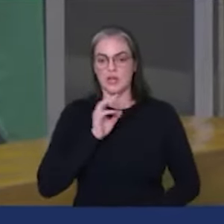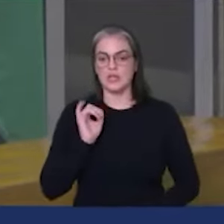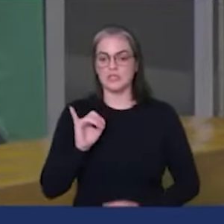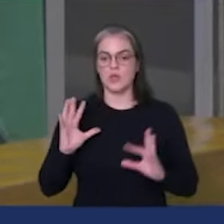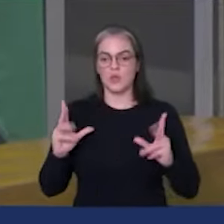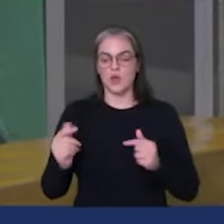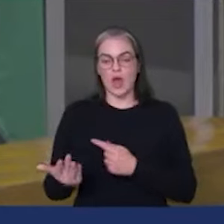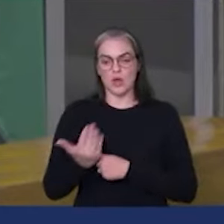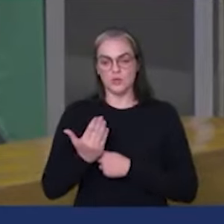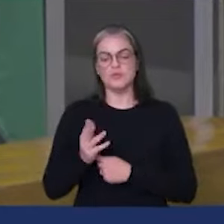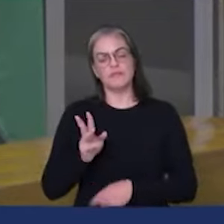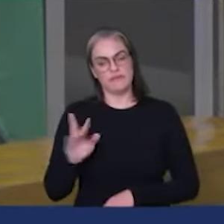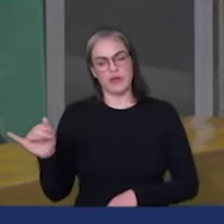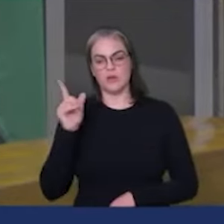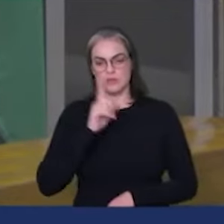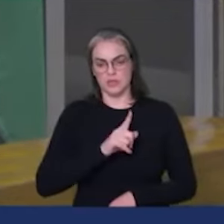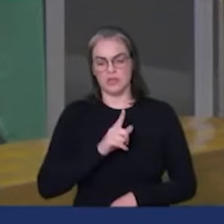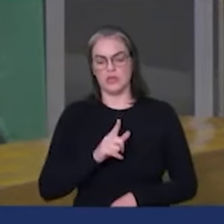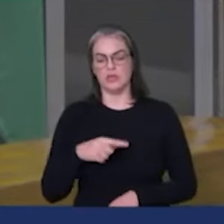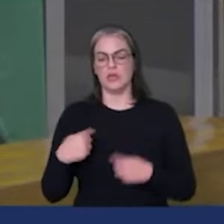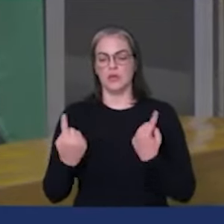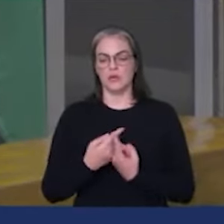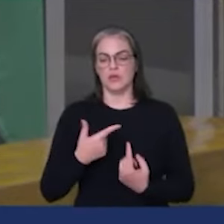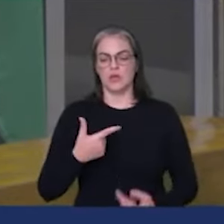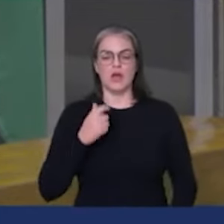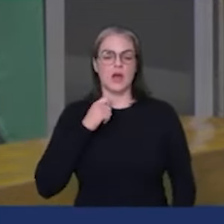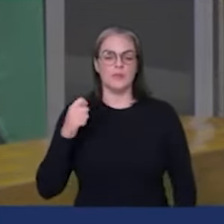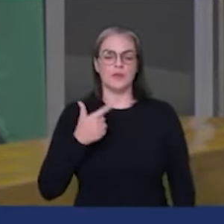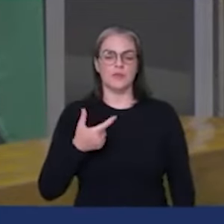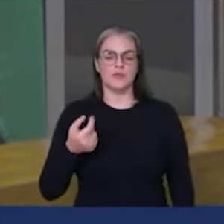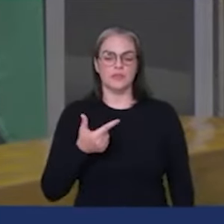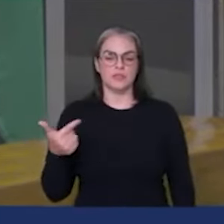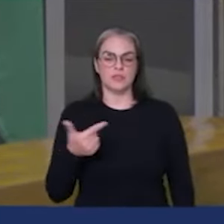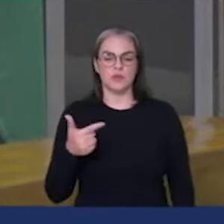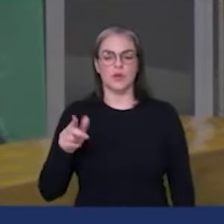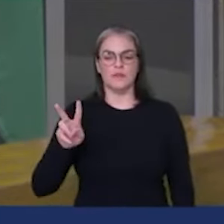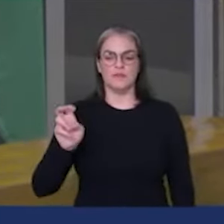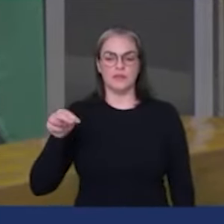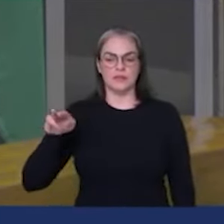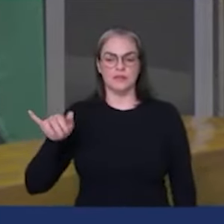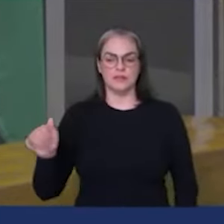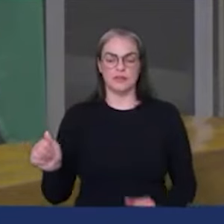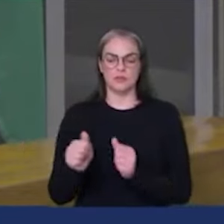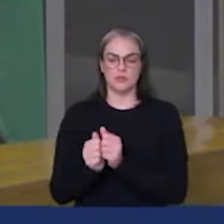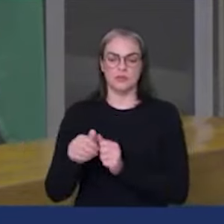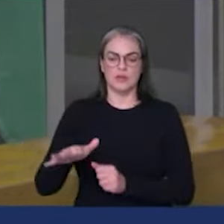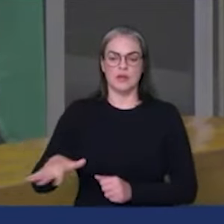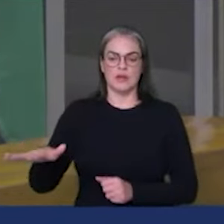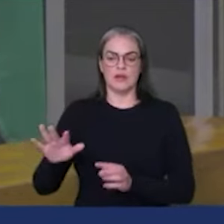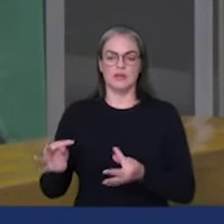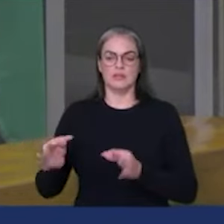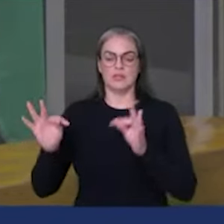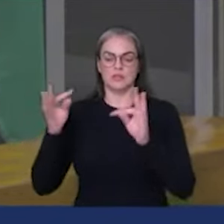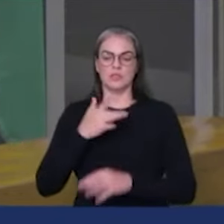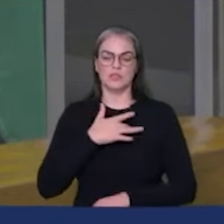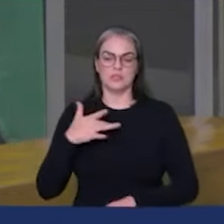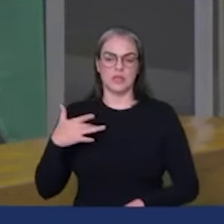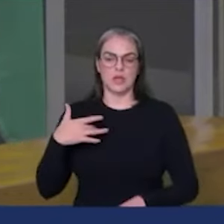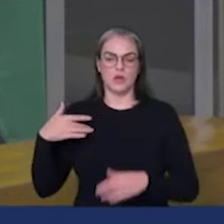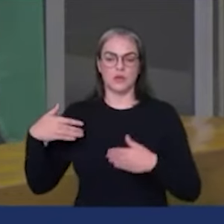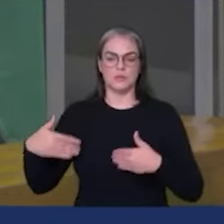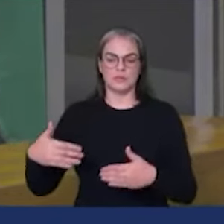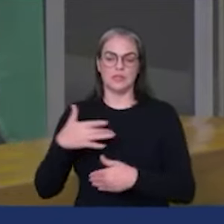também virão. Estivemos reunidos em abril de 2022 com a senhora Vânia Canuto, do Departamento de Gestão e Incorporação de Tecnologias em Saúde, do Ministério